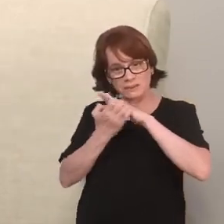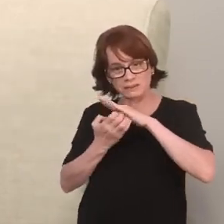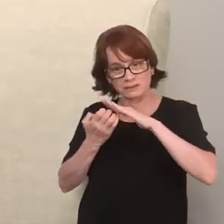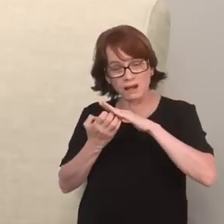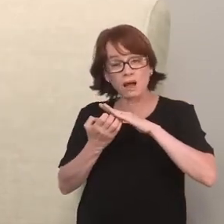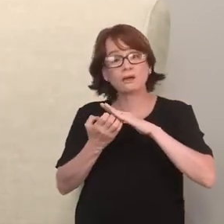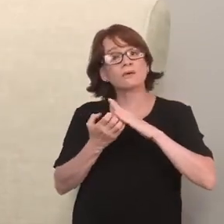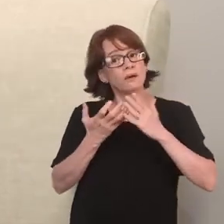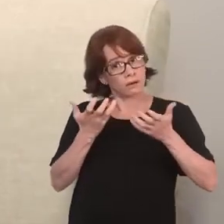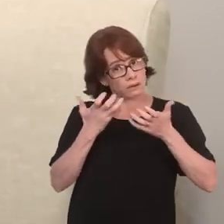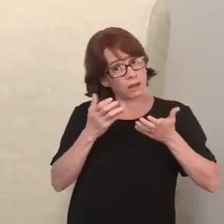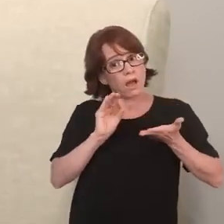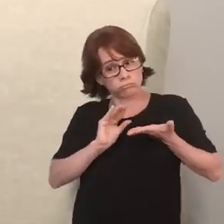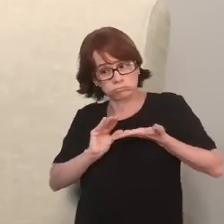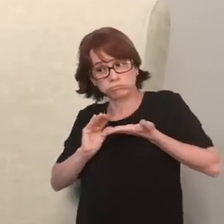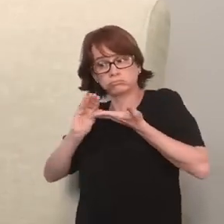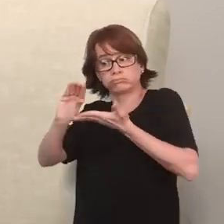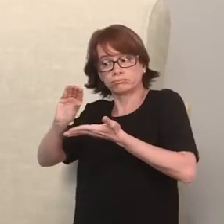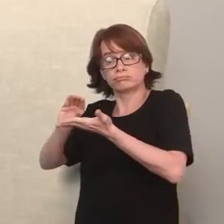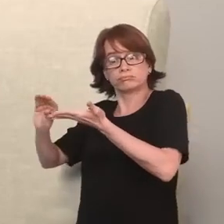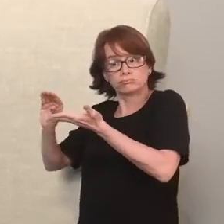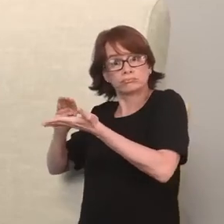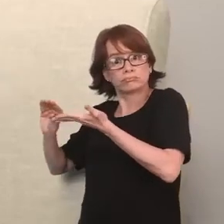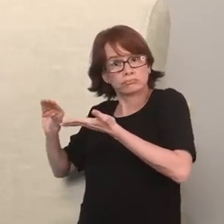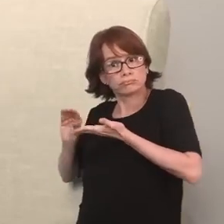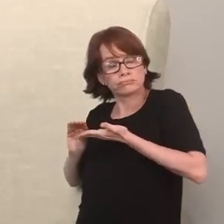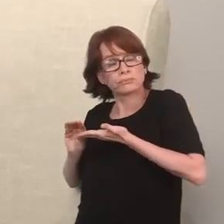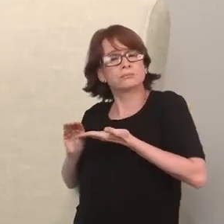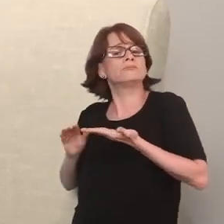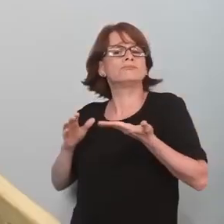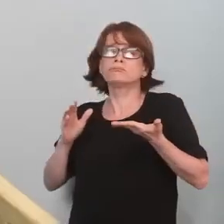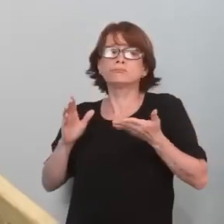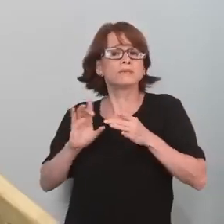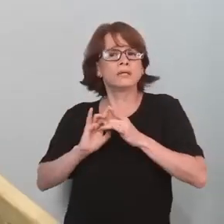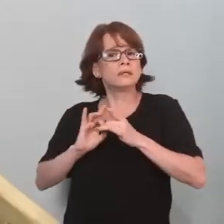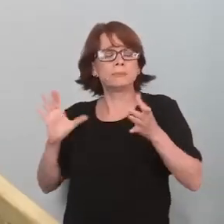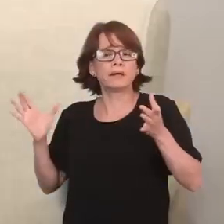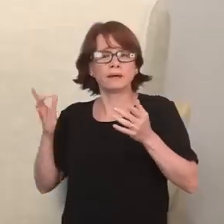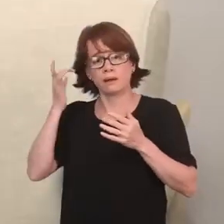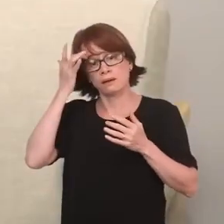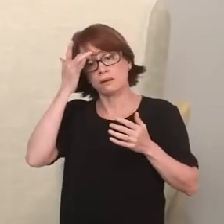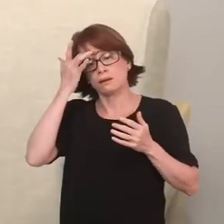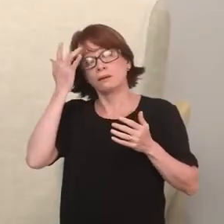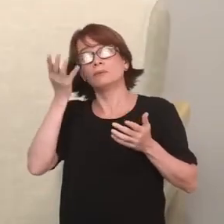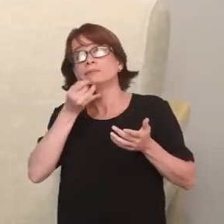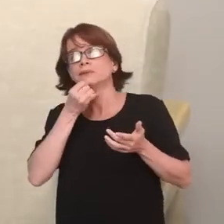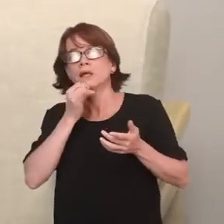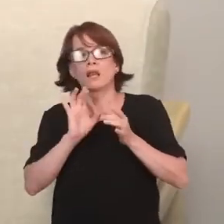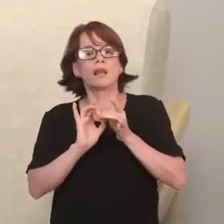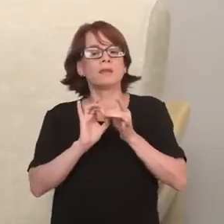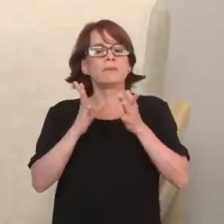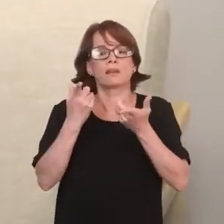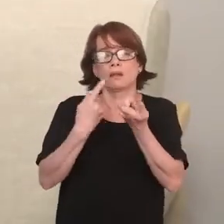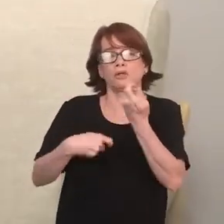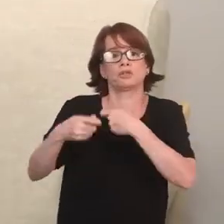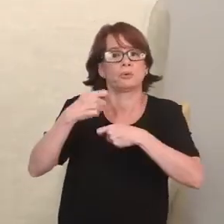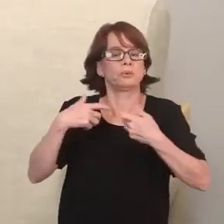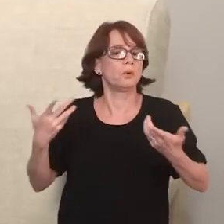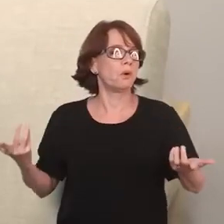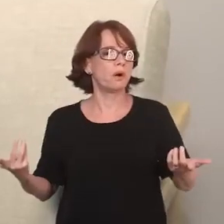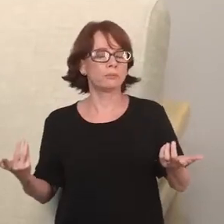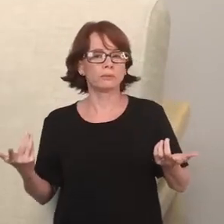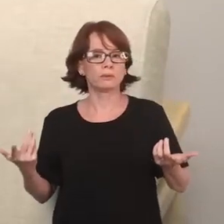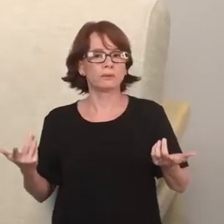aquelas pessoas que vão lutar pela sua pauta. Que você acredita, claro. Pela liberdade econômica. Então, eu acho, assim, um